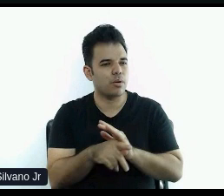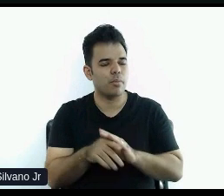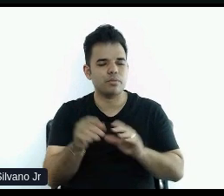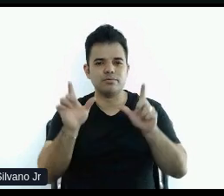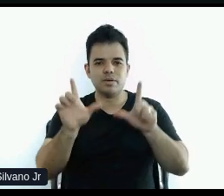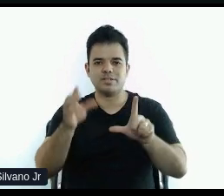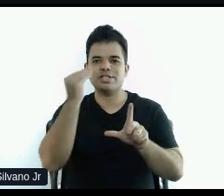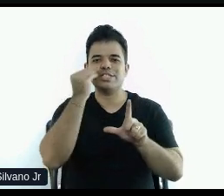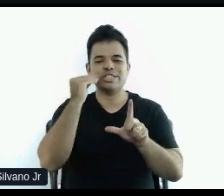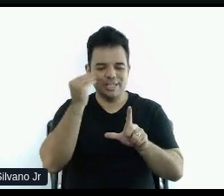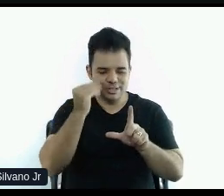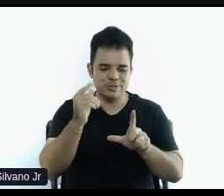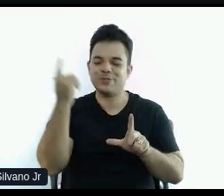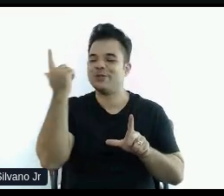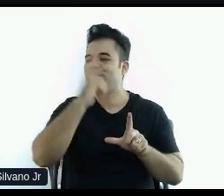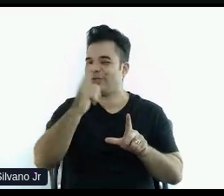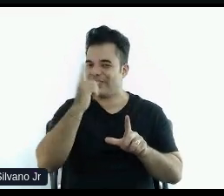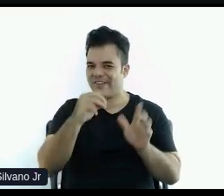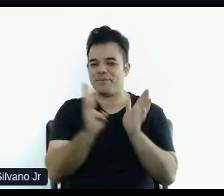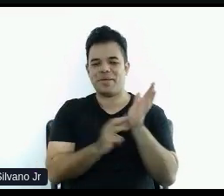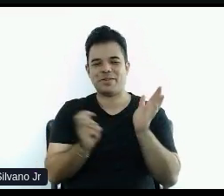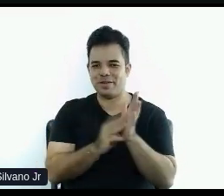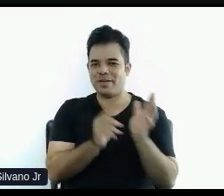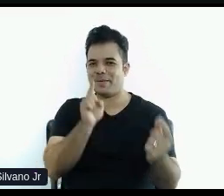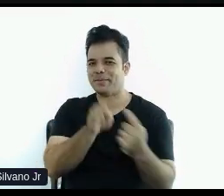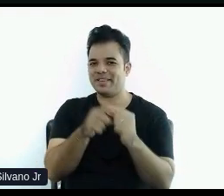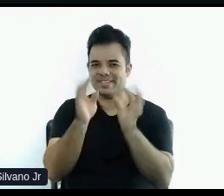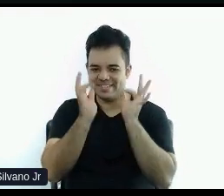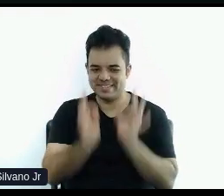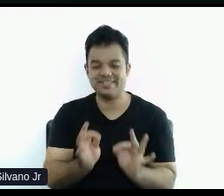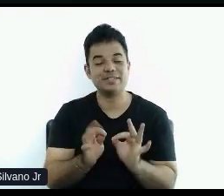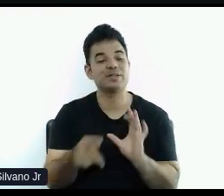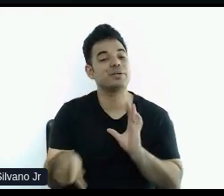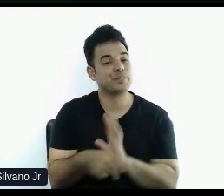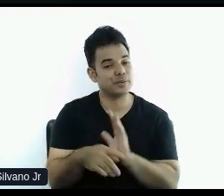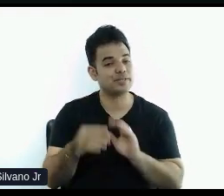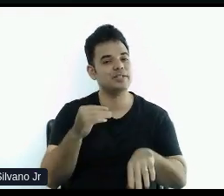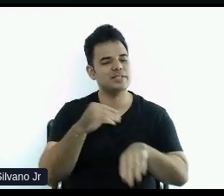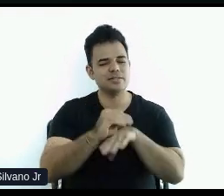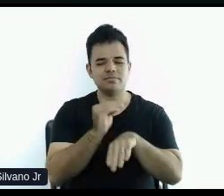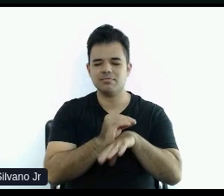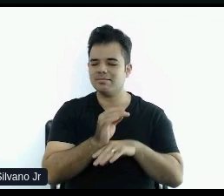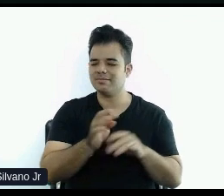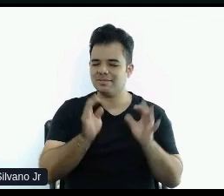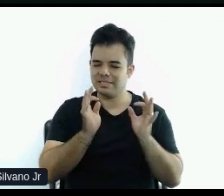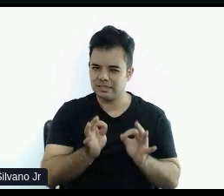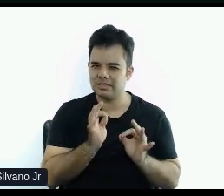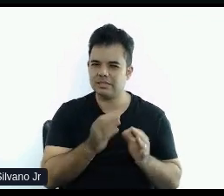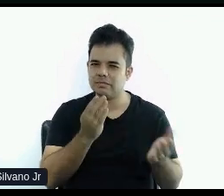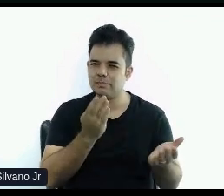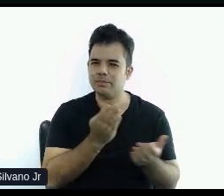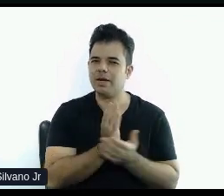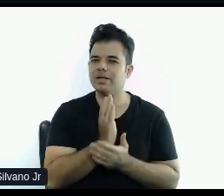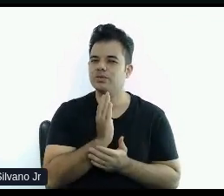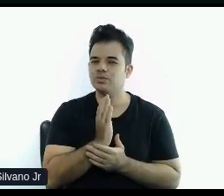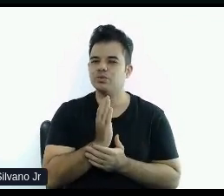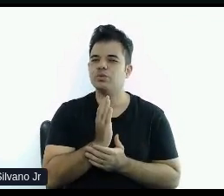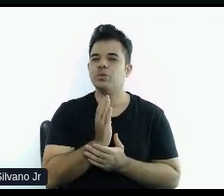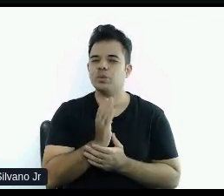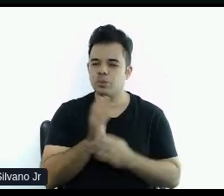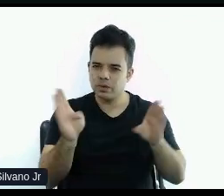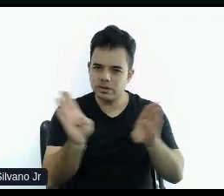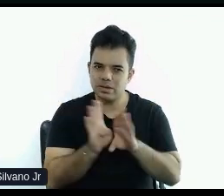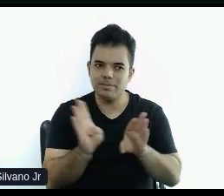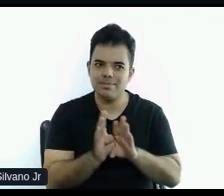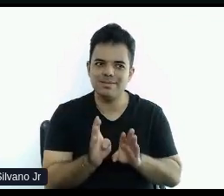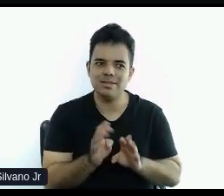conseguiu usar essa metodologia para fazer essas recomendações de forma mais assertiva e justamente intencional